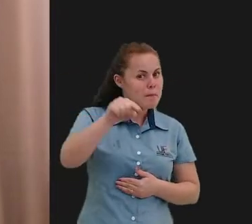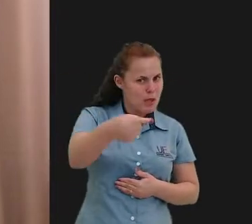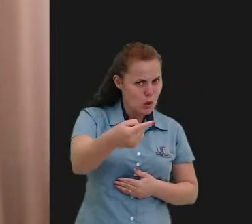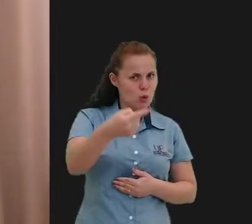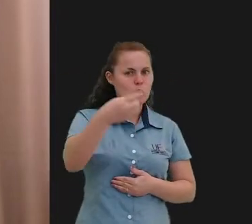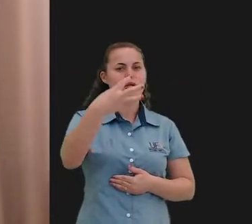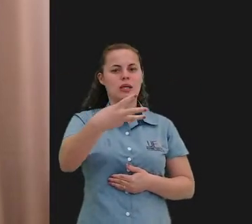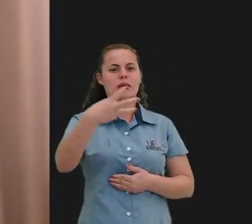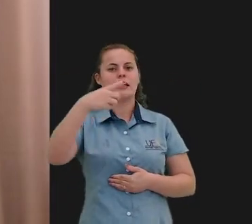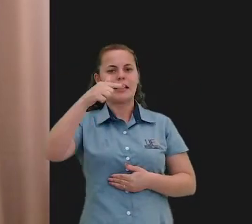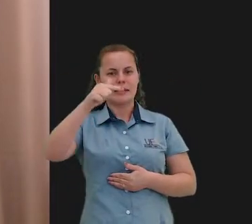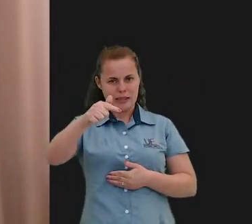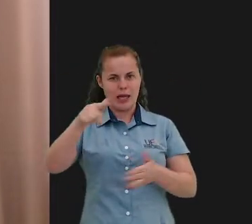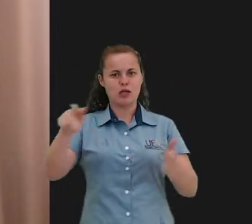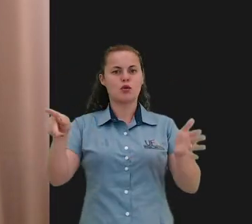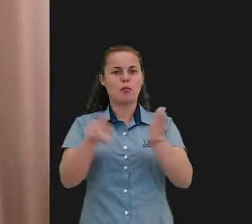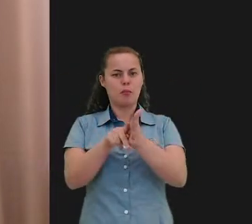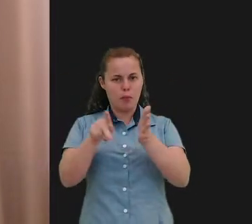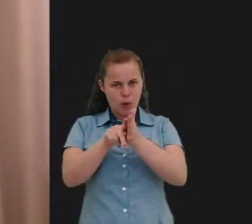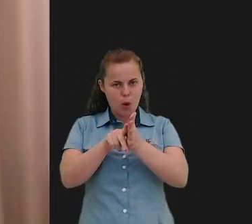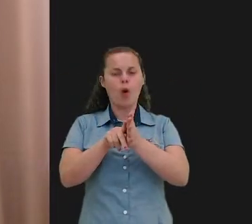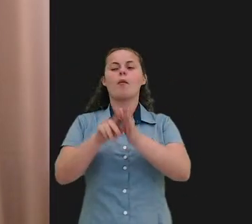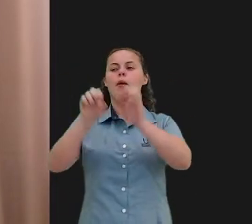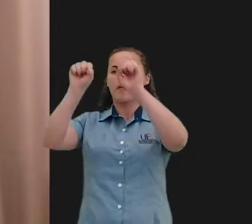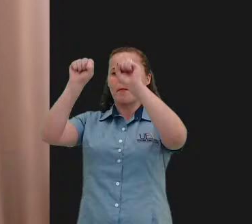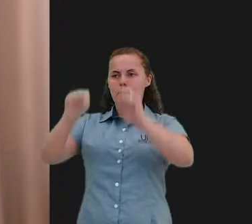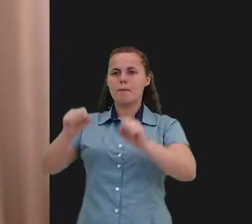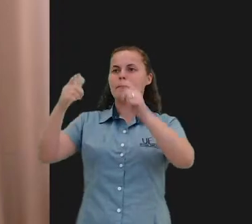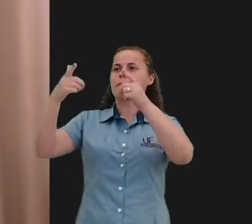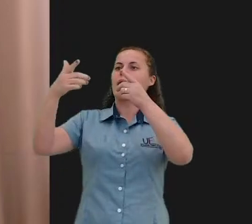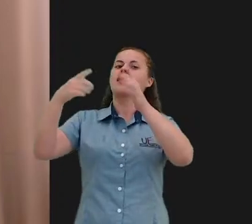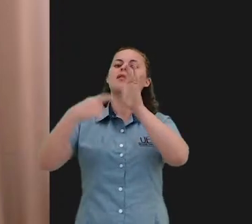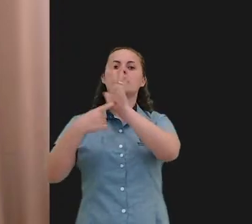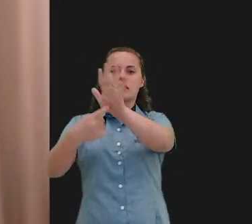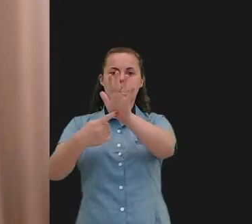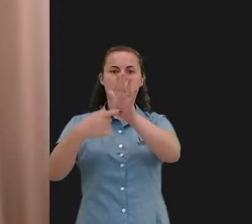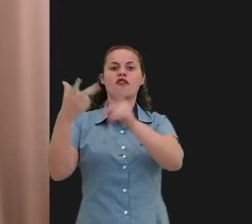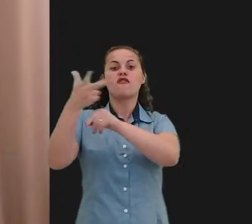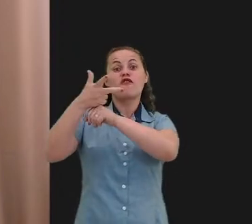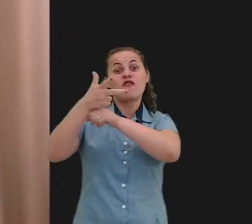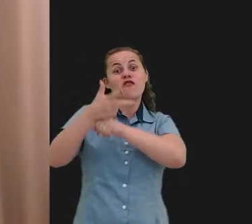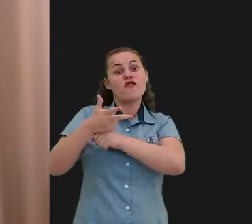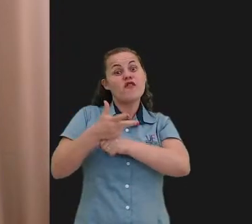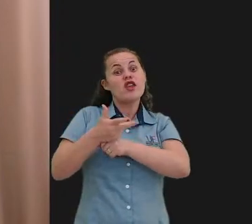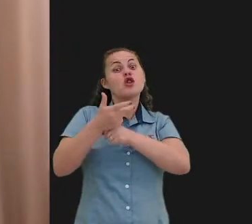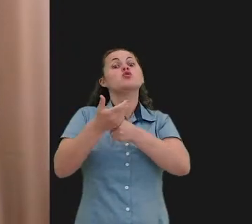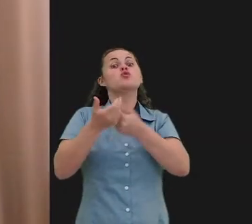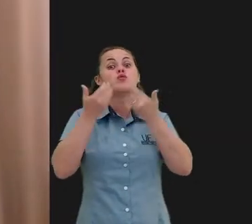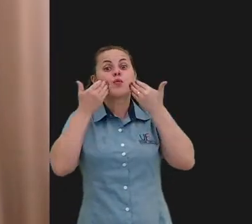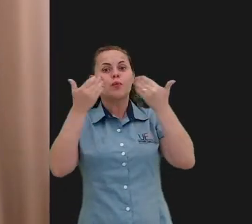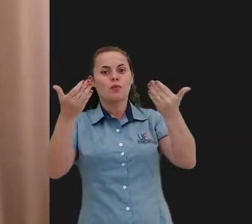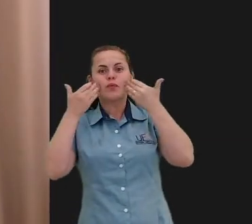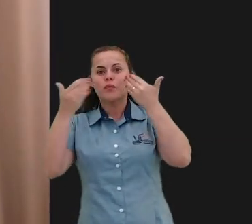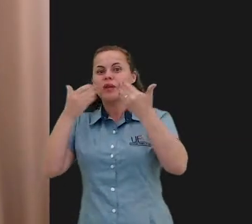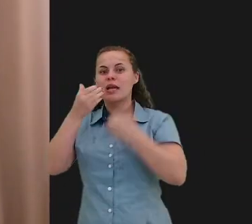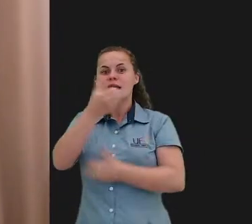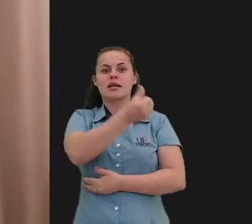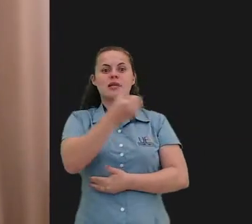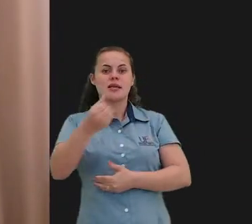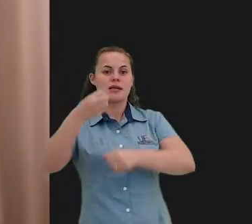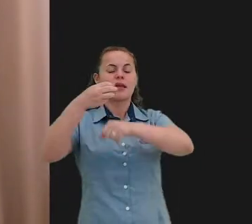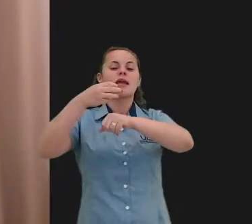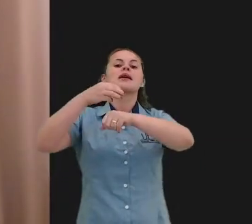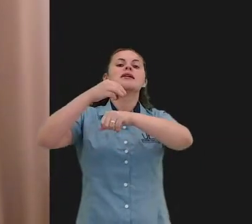1.037 na modalidade painel e 285 em vídeo, além de 56 minicursos